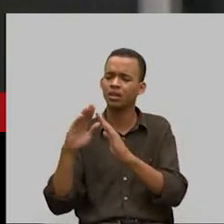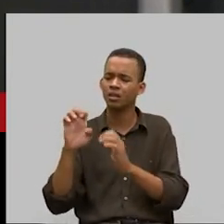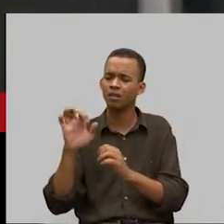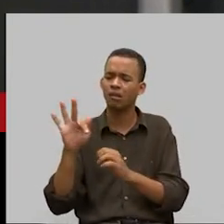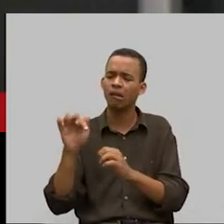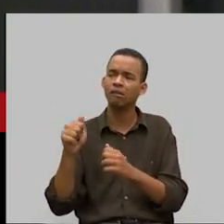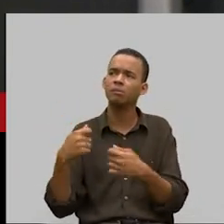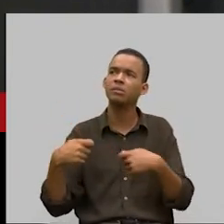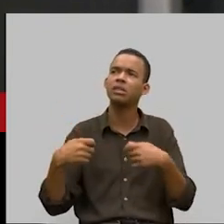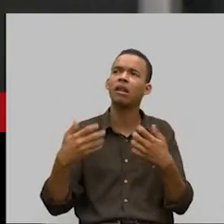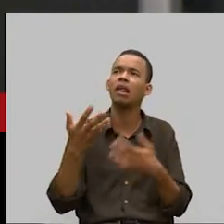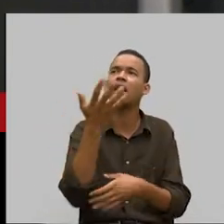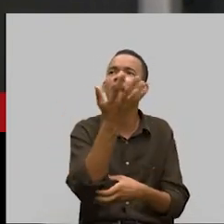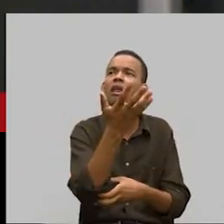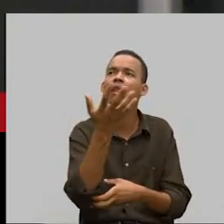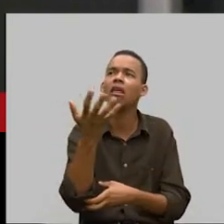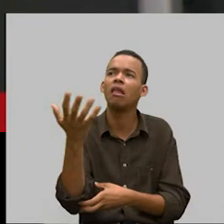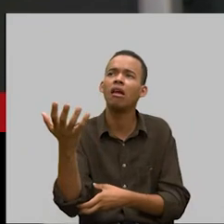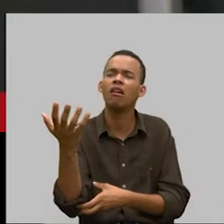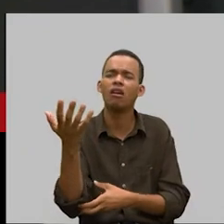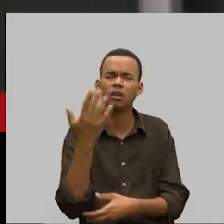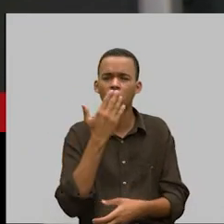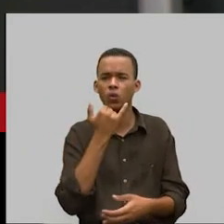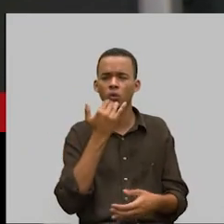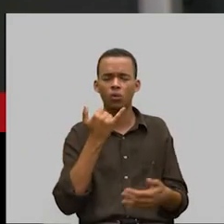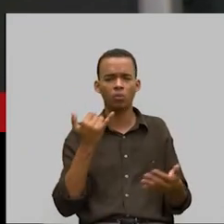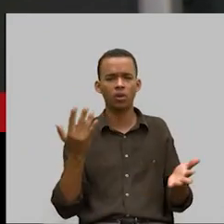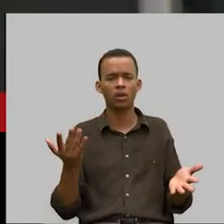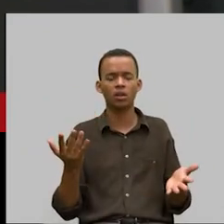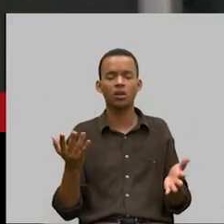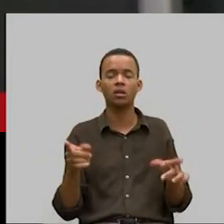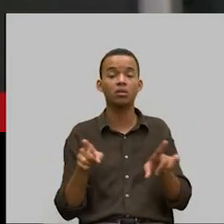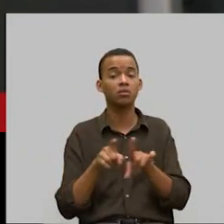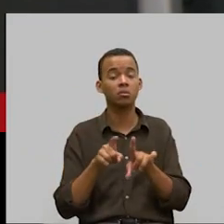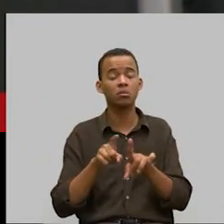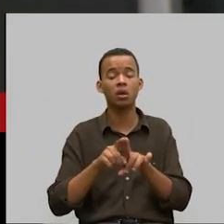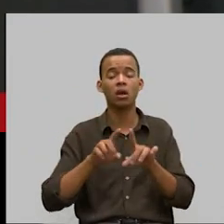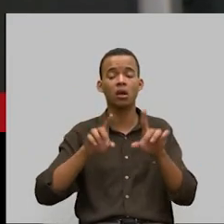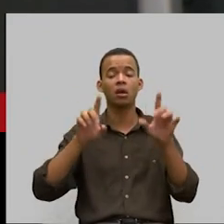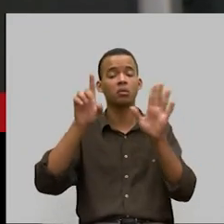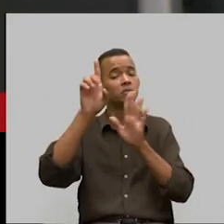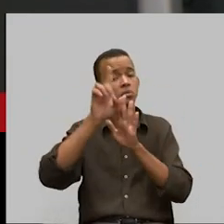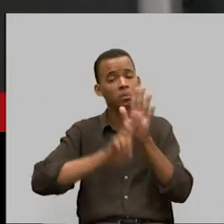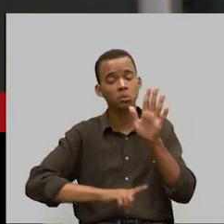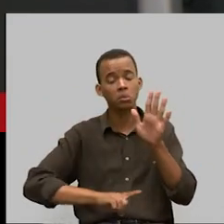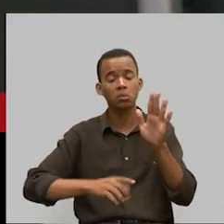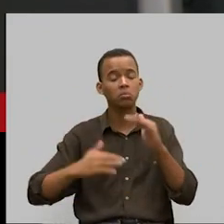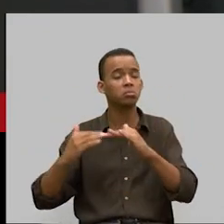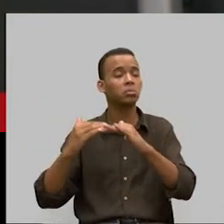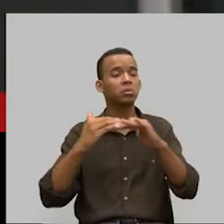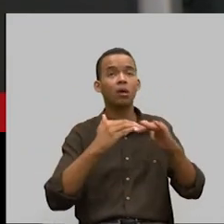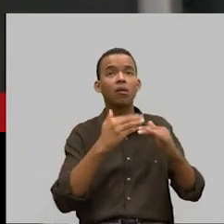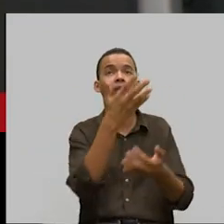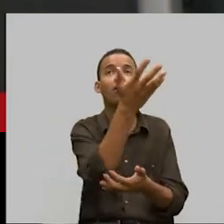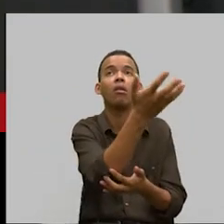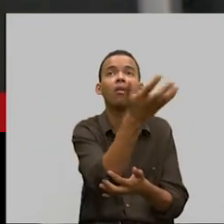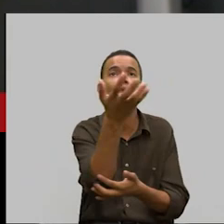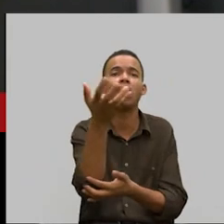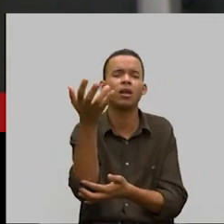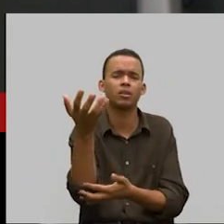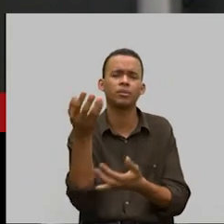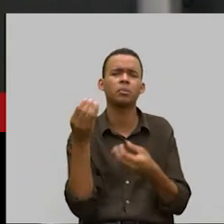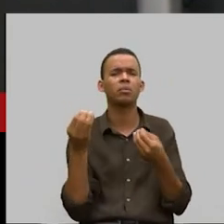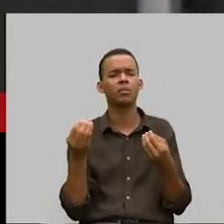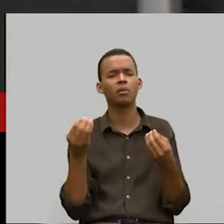essencial que é a alimentação e ter os mesmos direitos de todos os cidadãos que é o